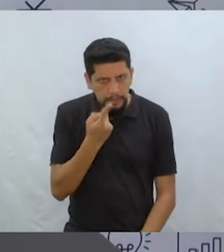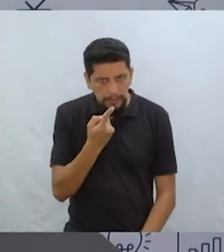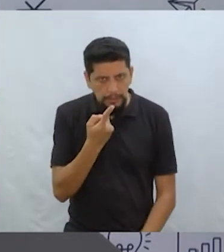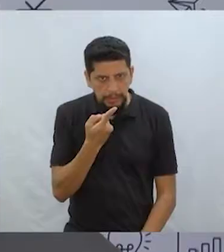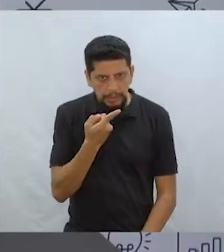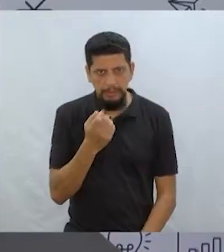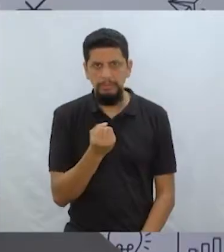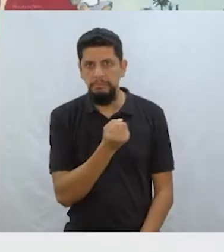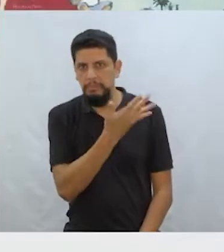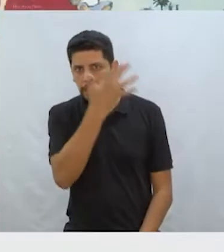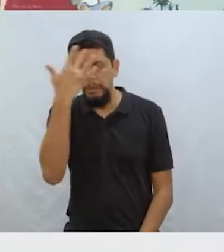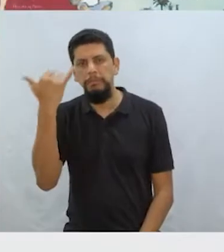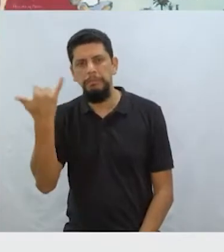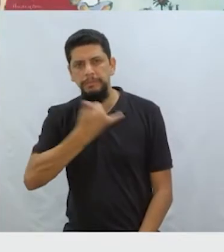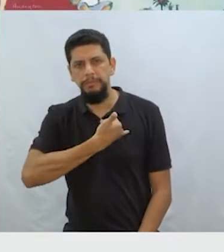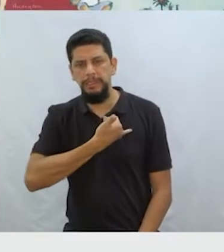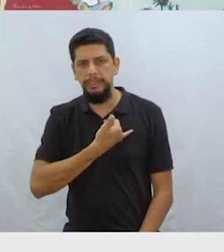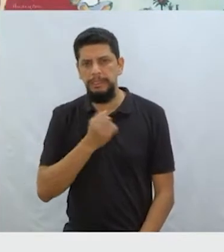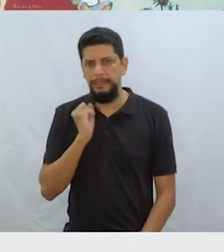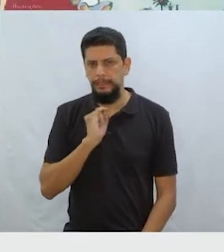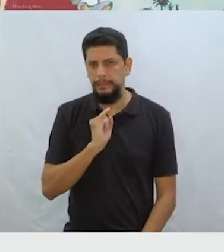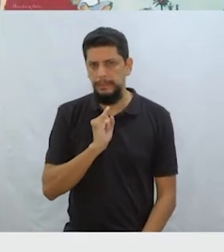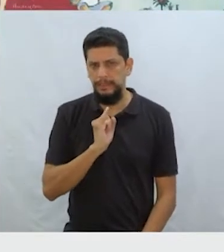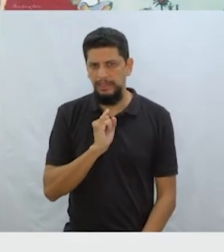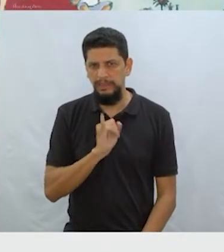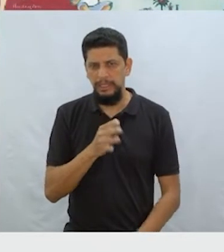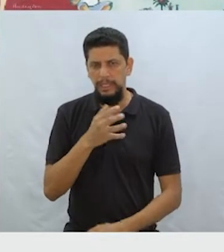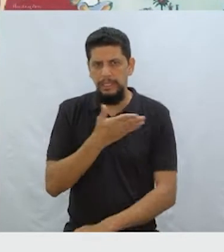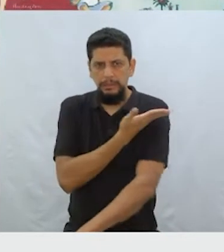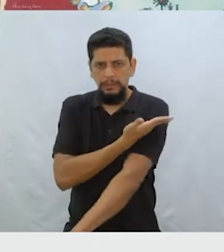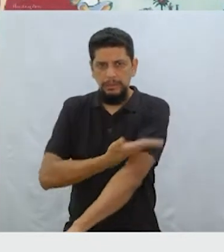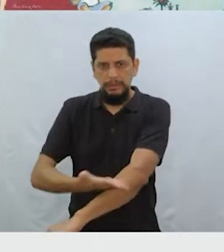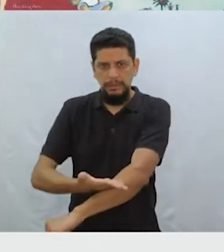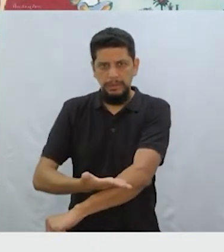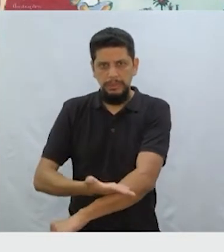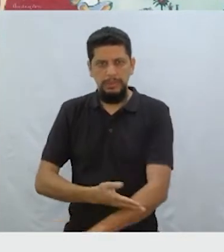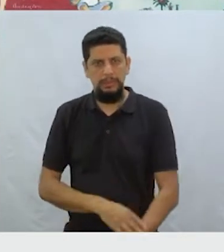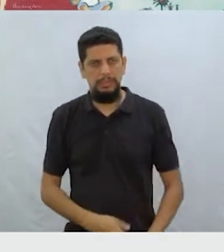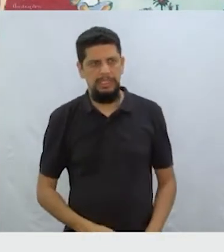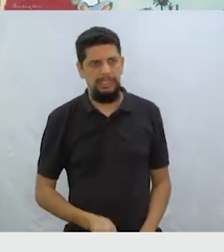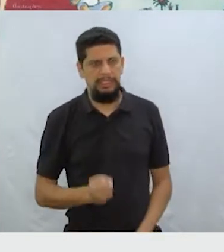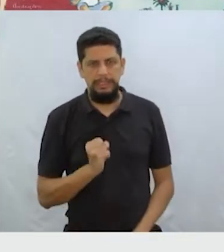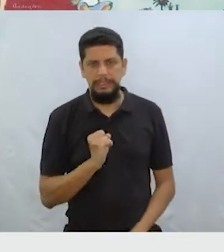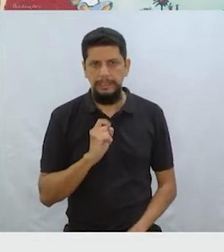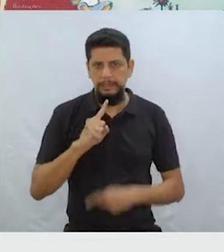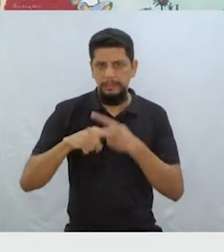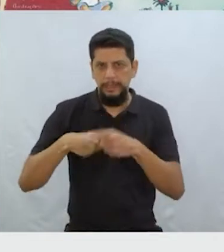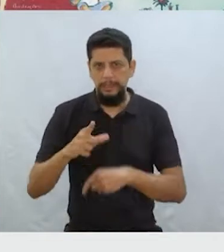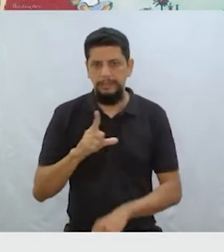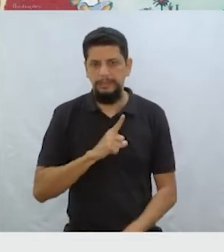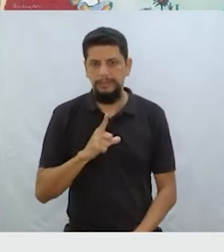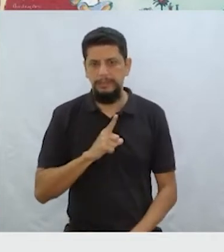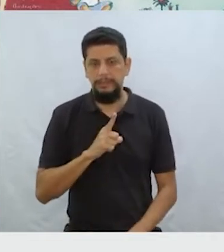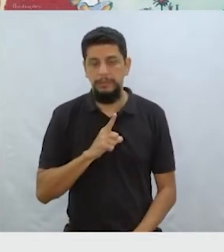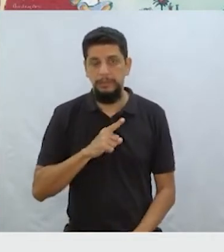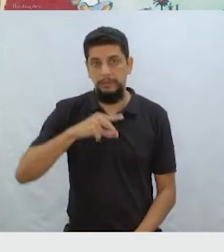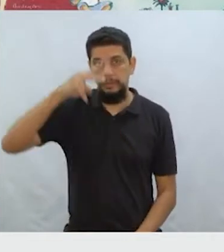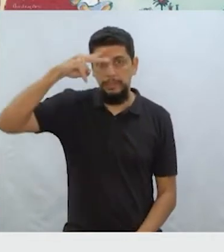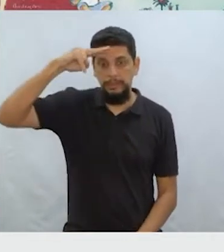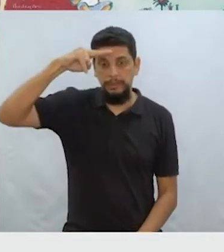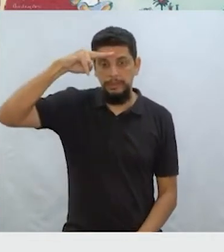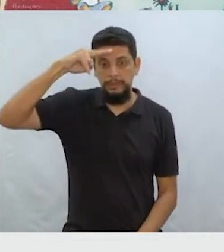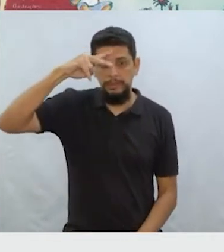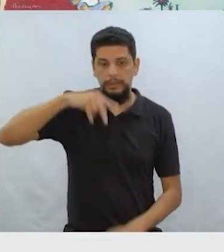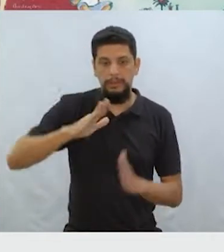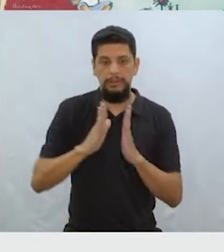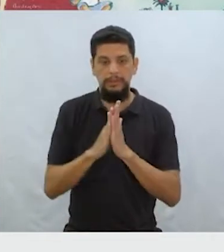ouviu isso de alguém alguém já falou isso para você você tem esse hábito de falar isso depois nós temos aqui uma